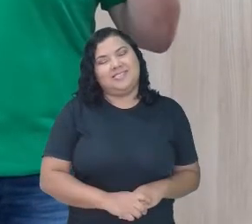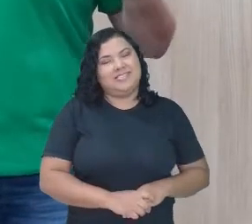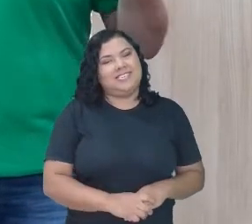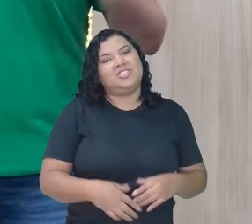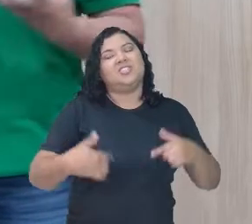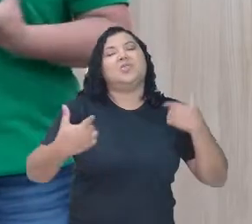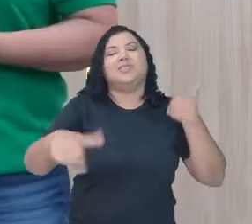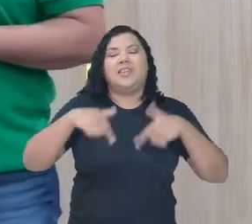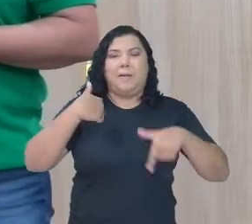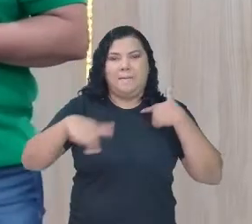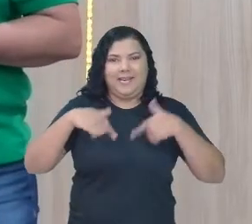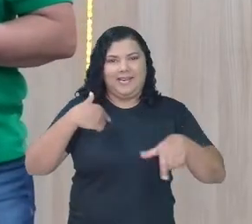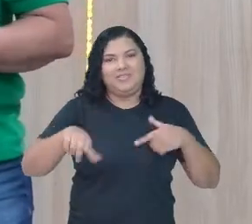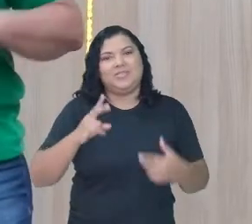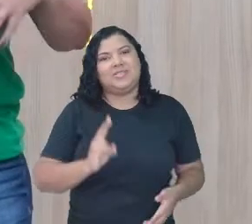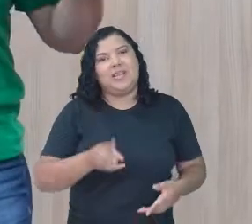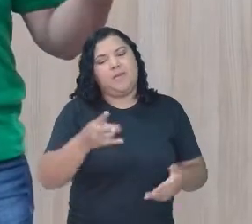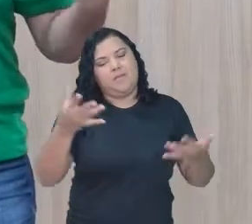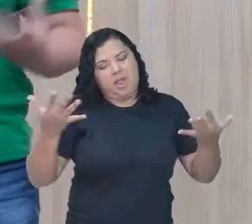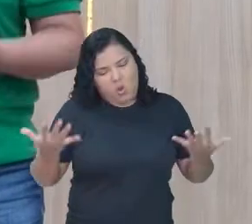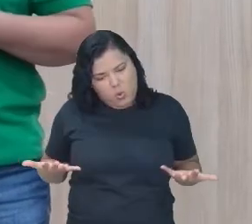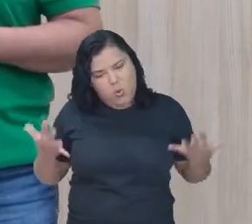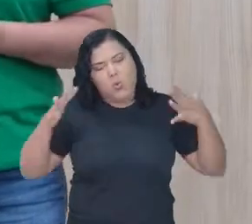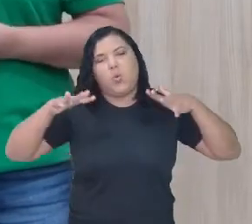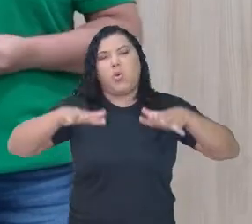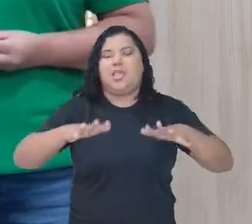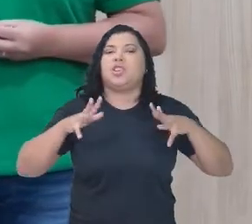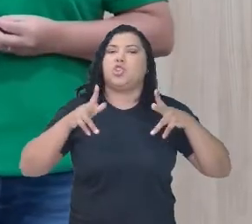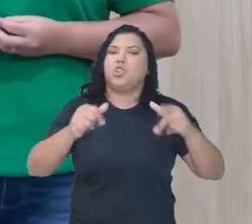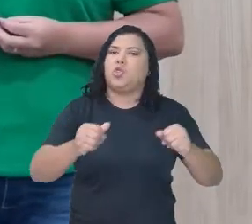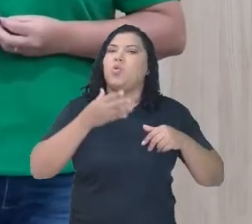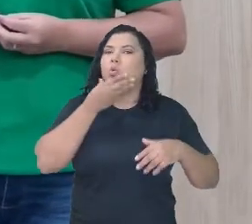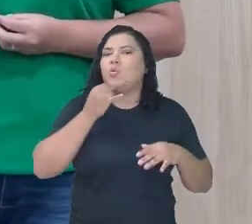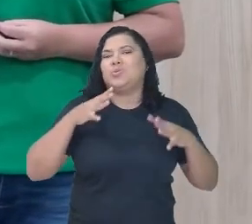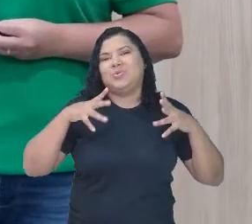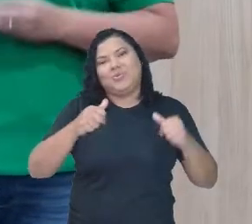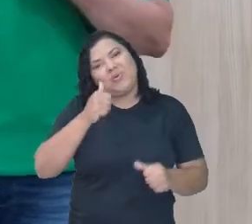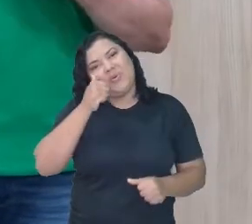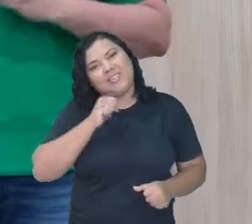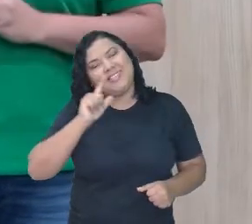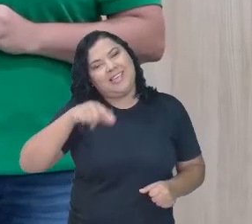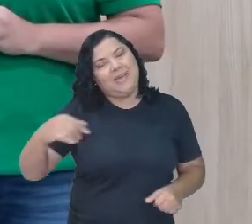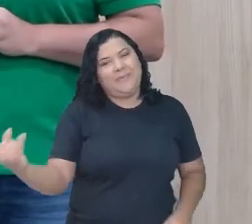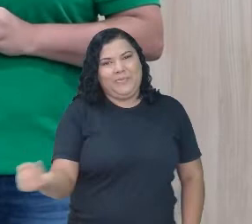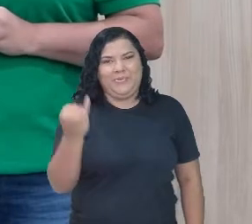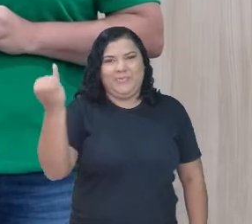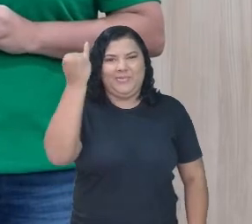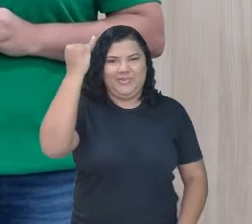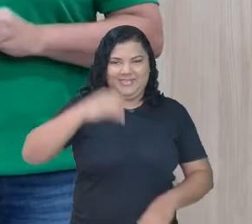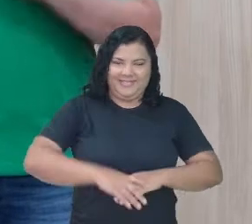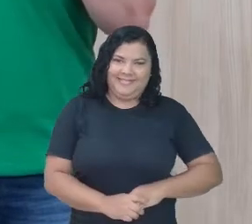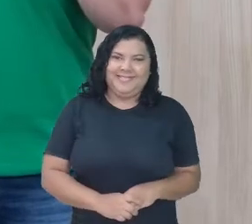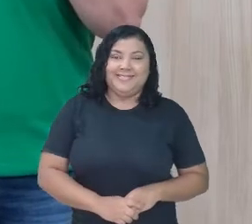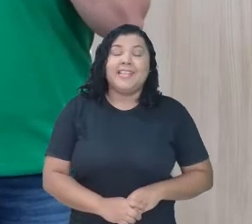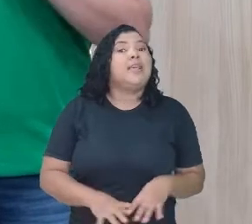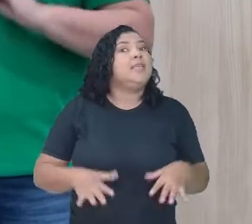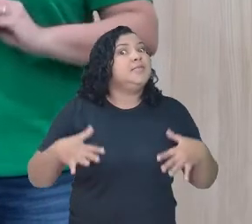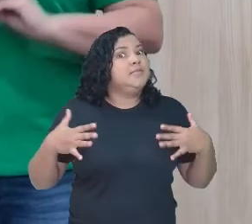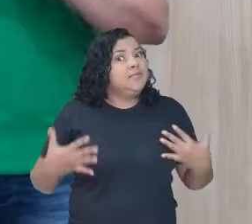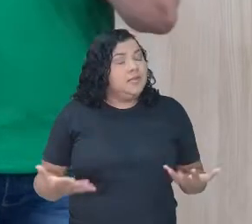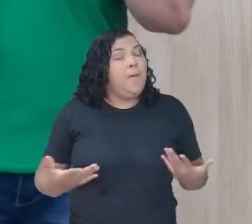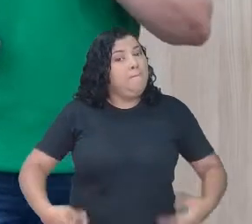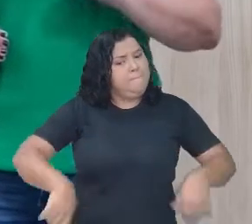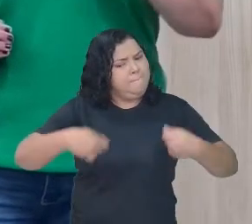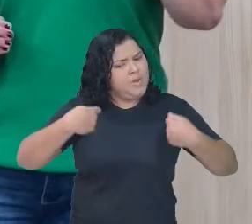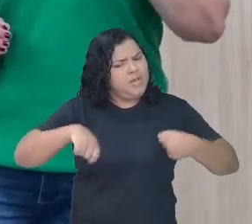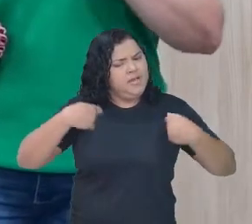Estão trabalhando o tempo todo para incluir todos e todas. E isso é muito importante. E isso deve